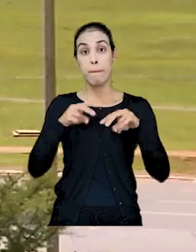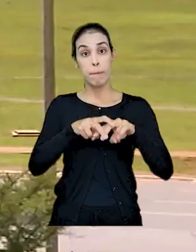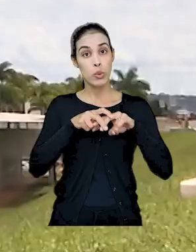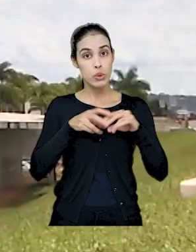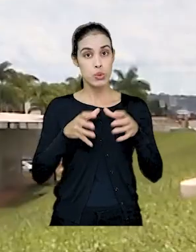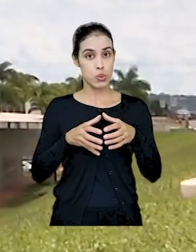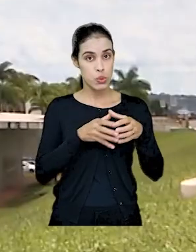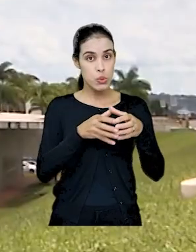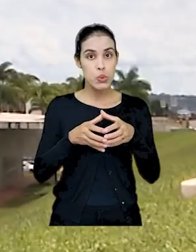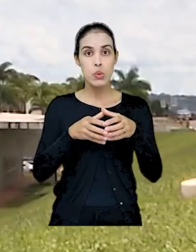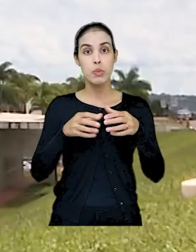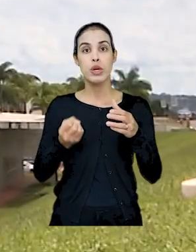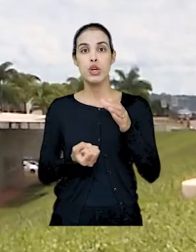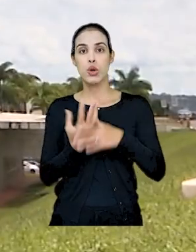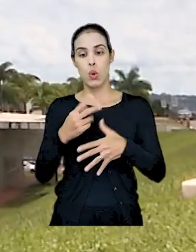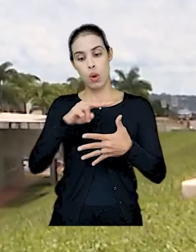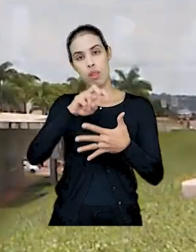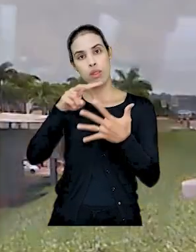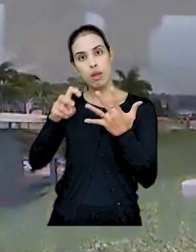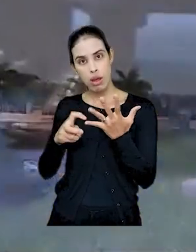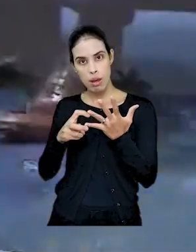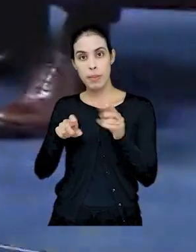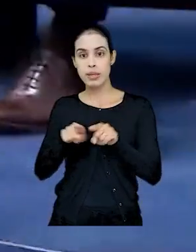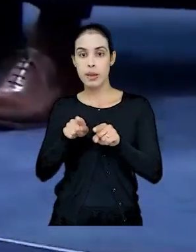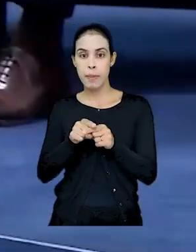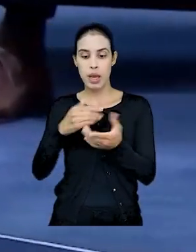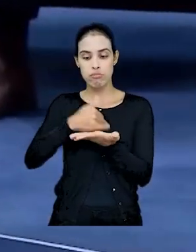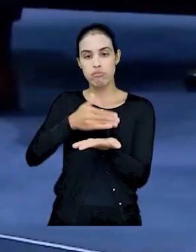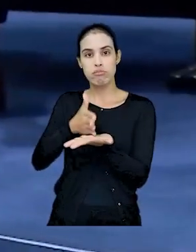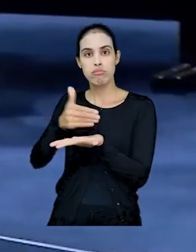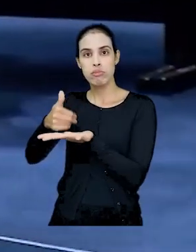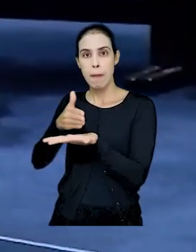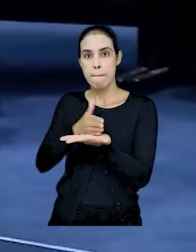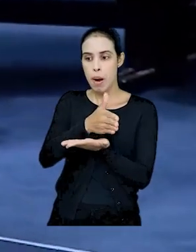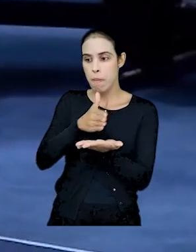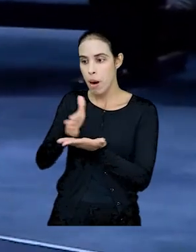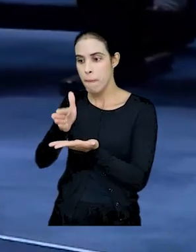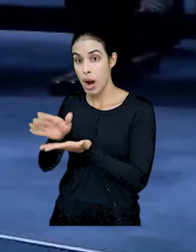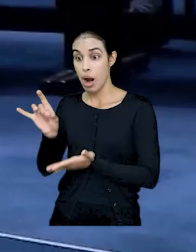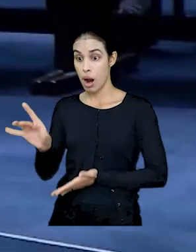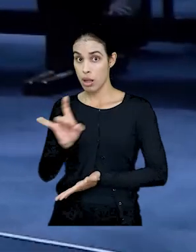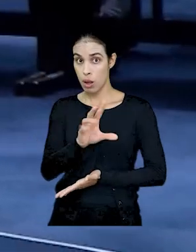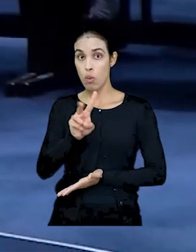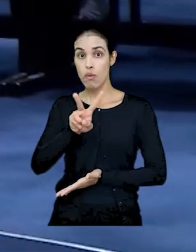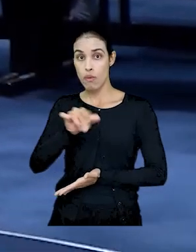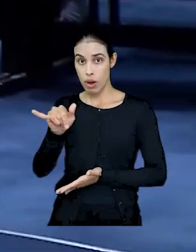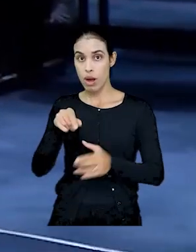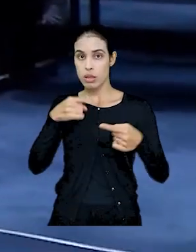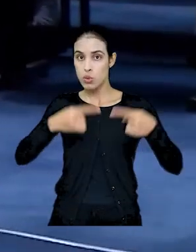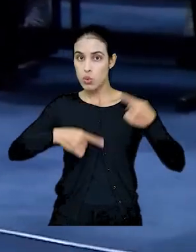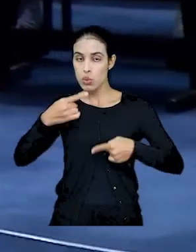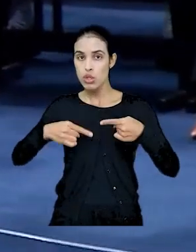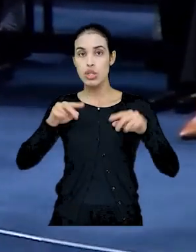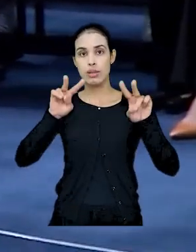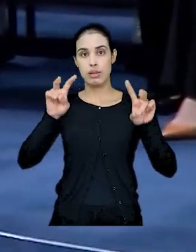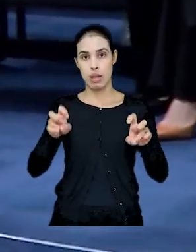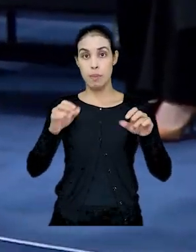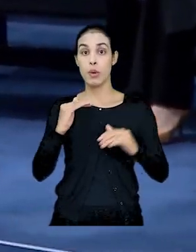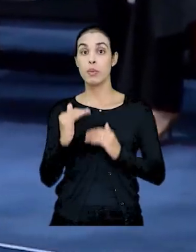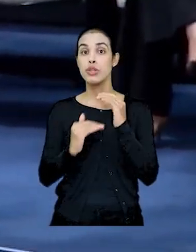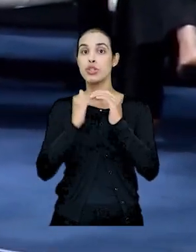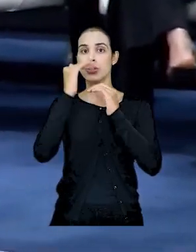legislativo dividiu os temas em subcomissões os tópicos visam Soluções equilibradas que promovam o